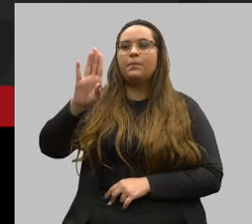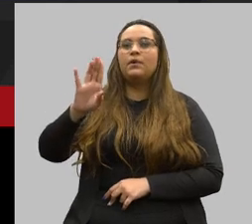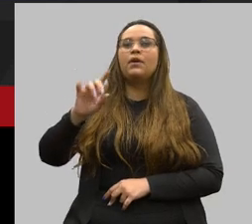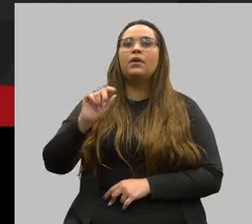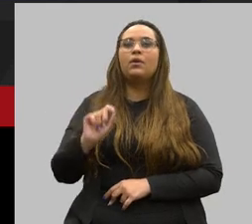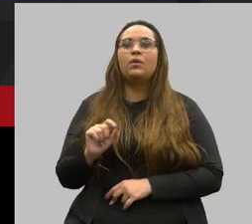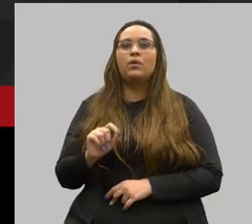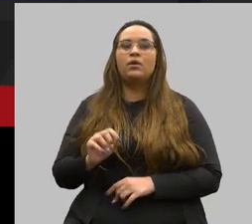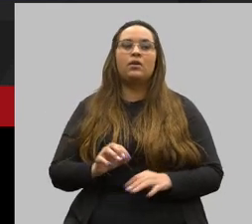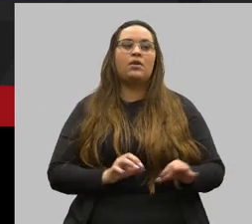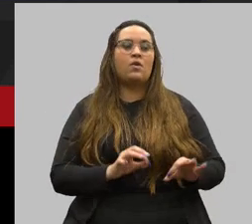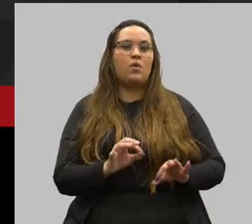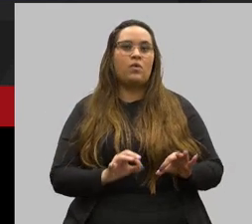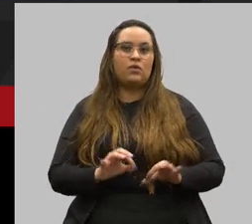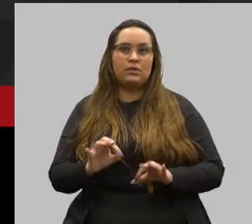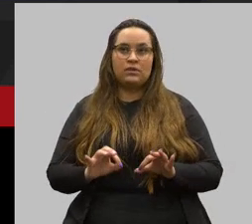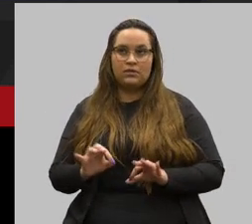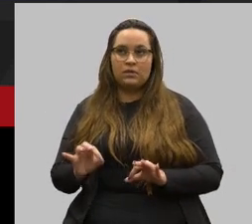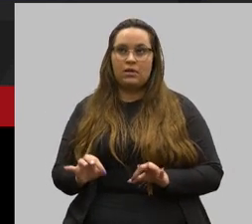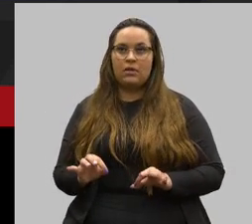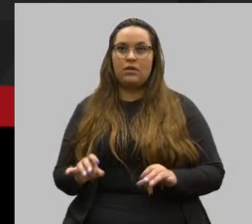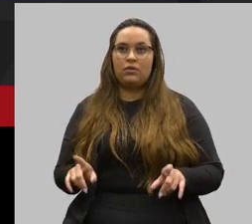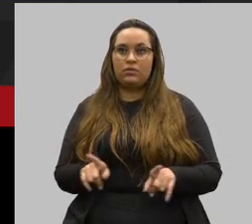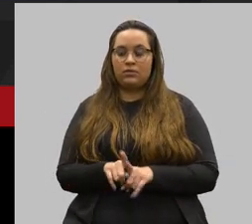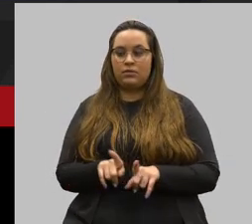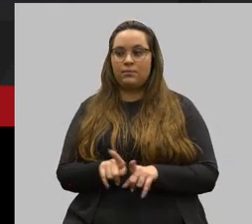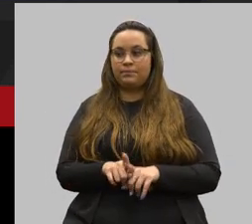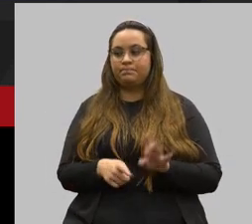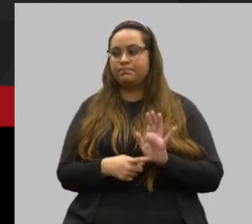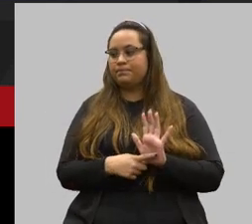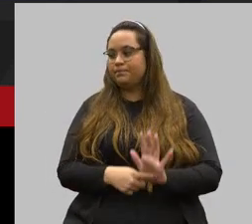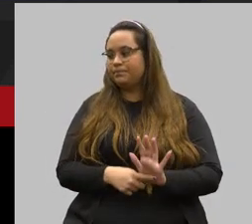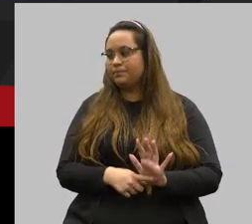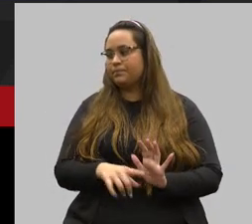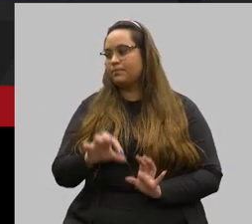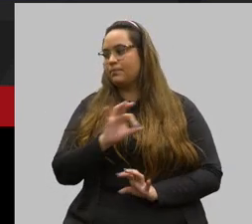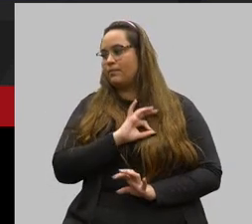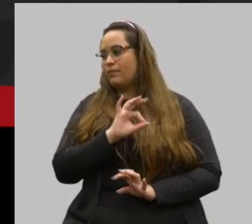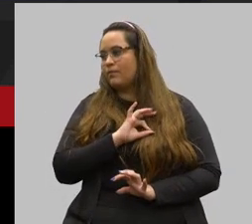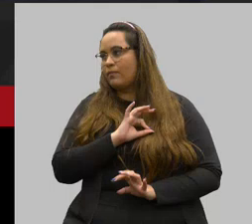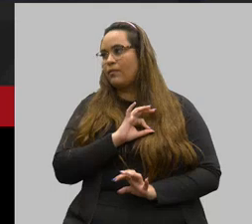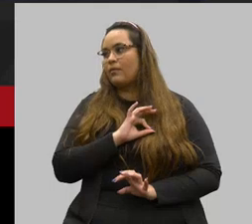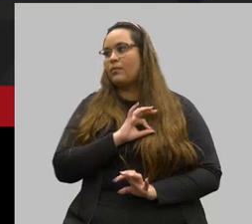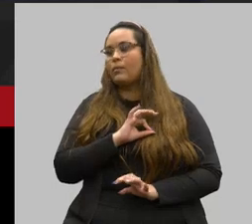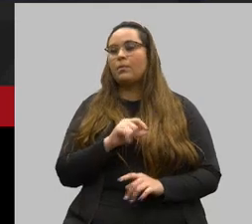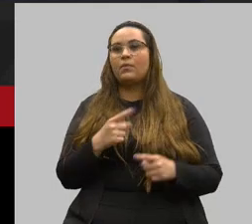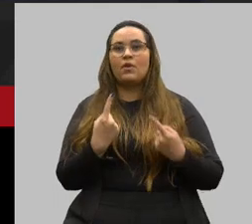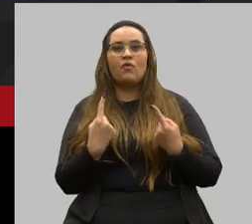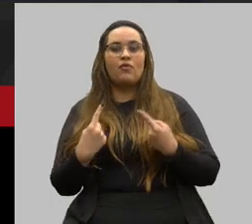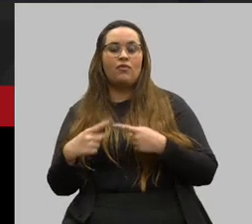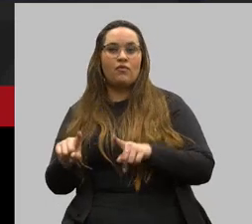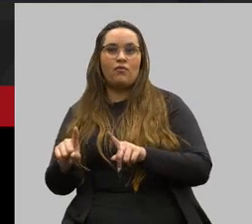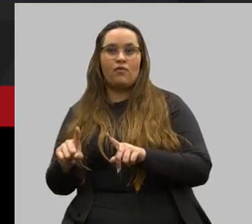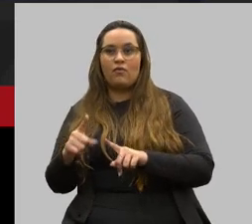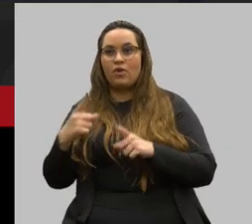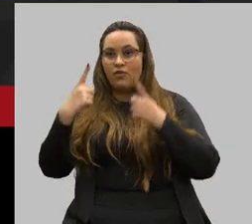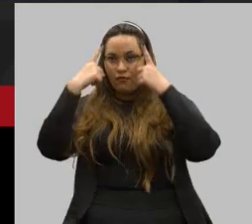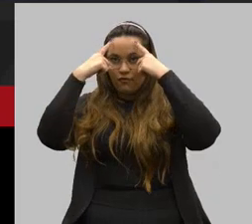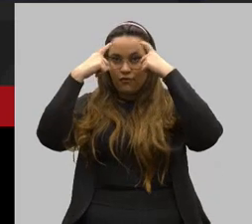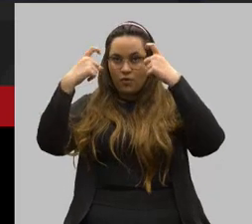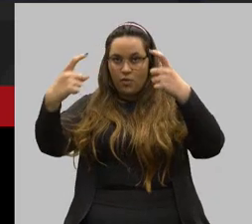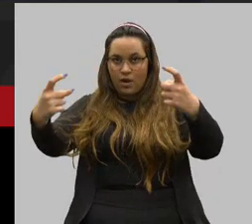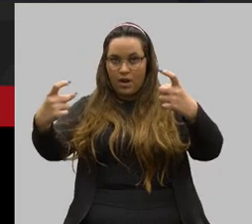Organizado e das ações né que culminam em operações policiais são as ações de Combate à violência contra a mulher Então